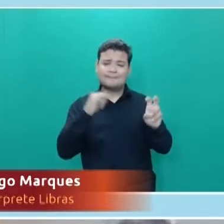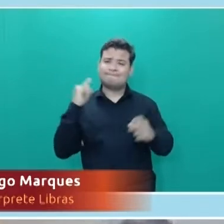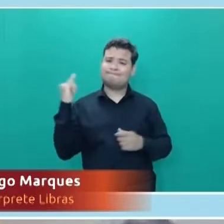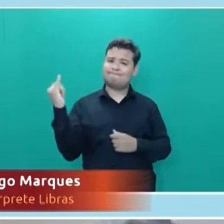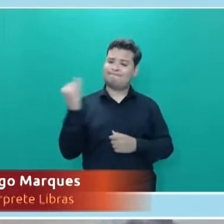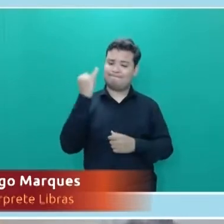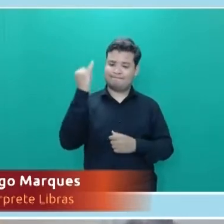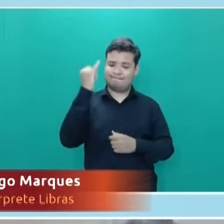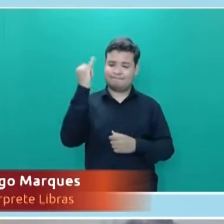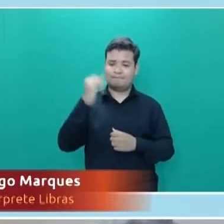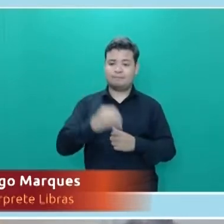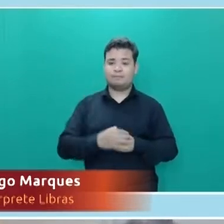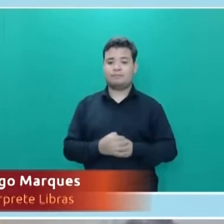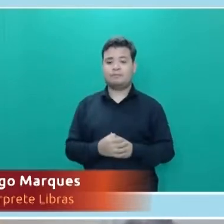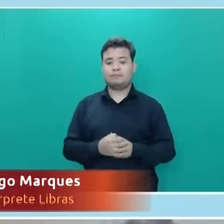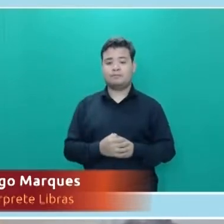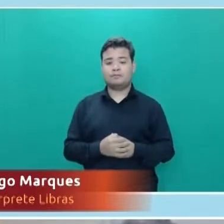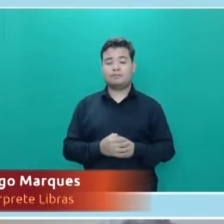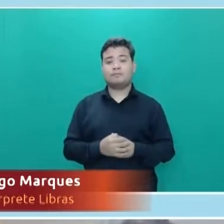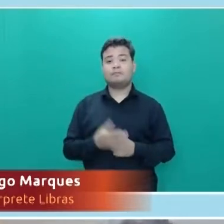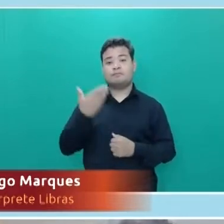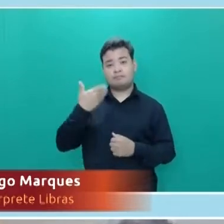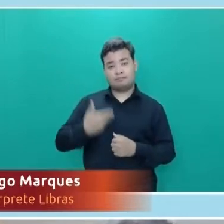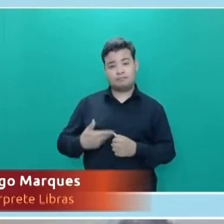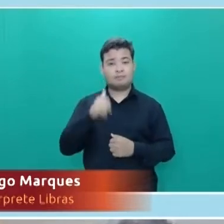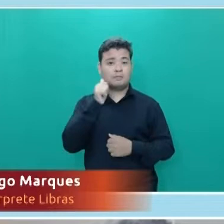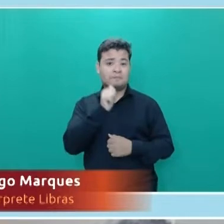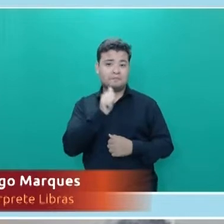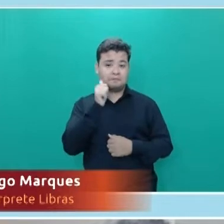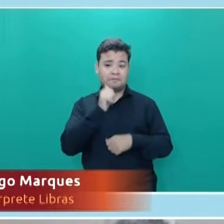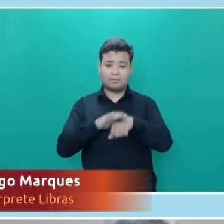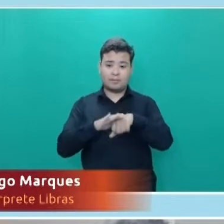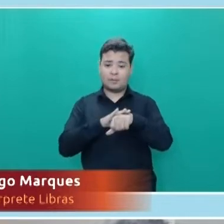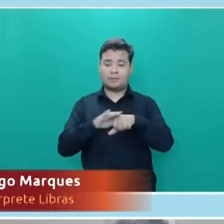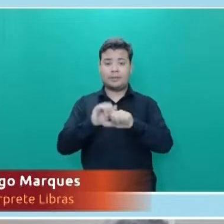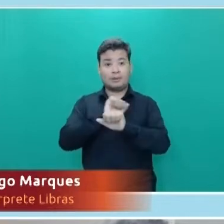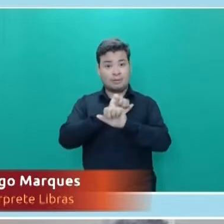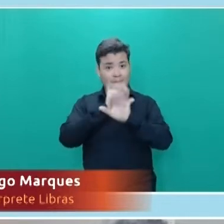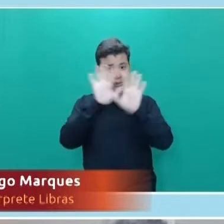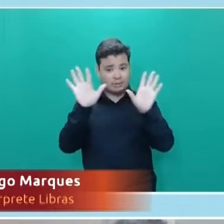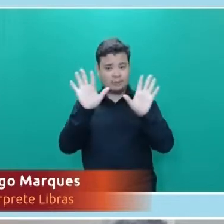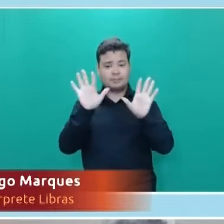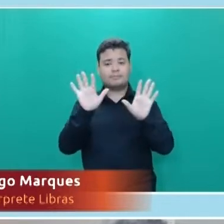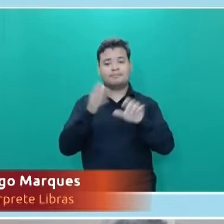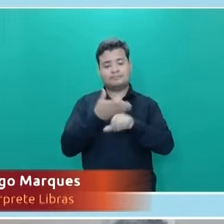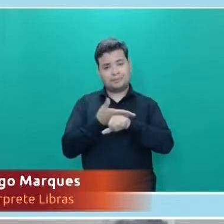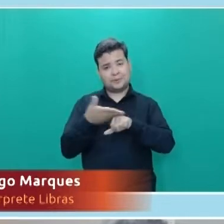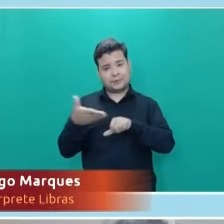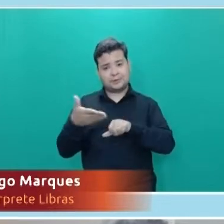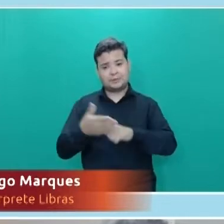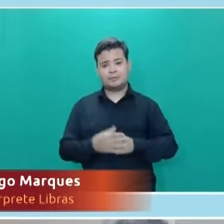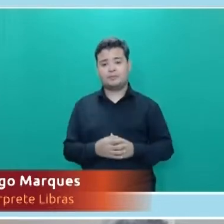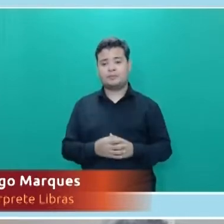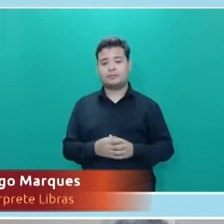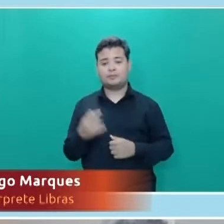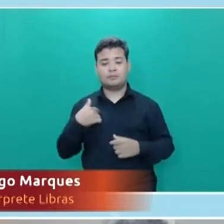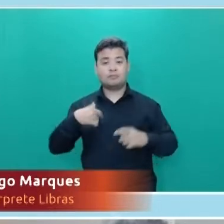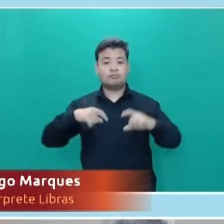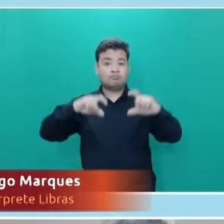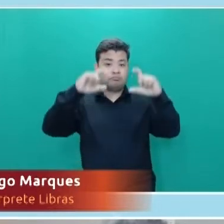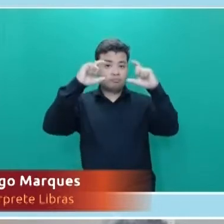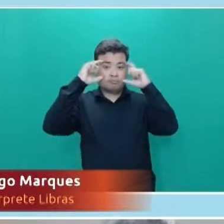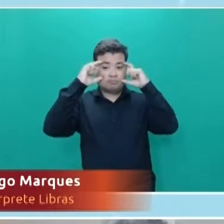importância. Eu sou uma mulher de pele clara, branca, faço uso de óculos, eu